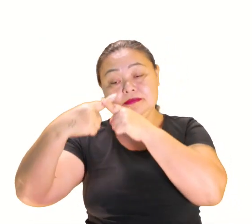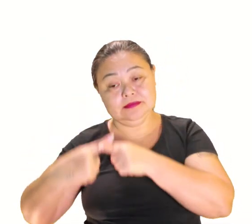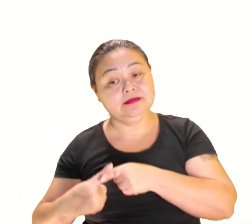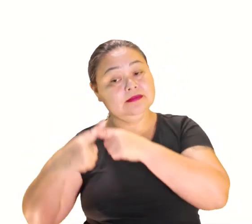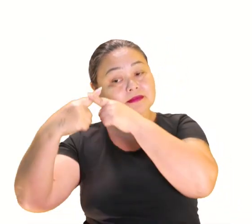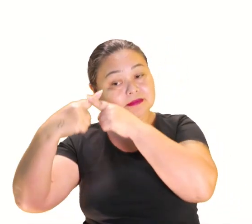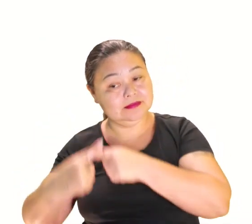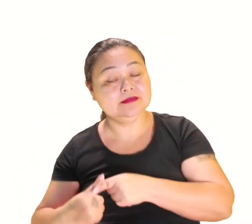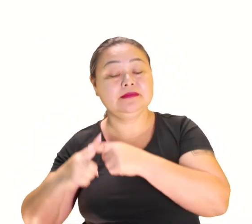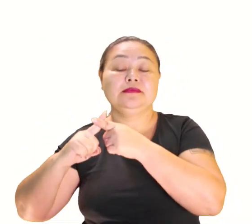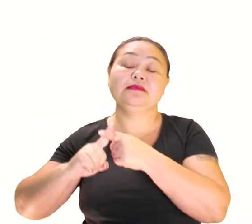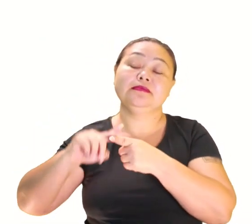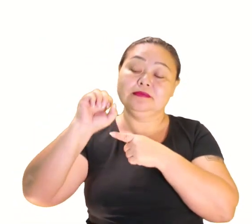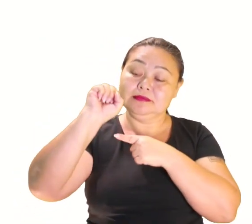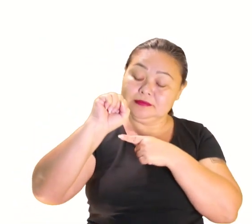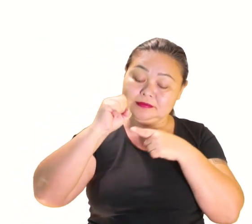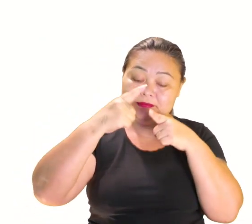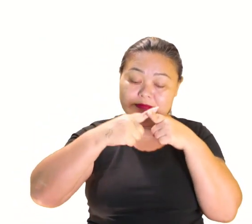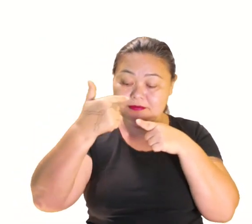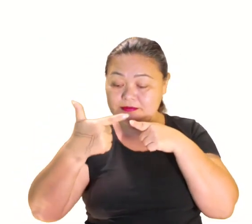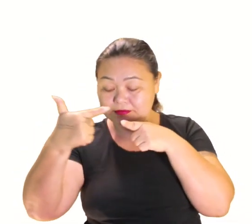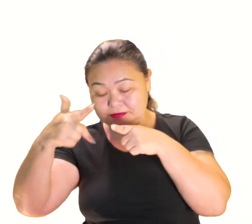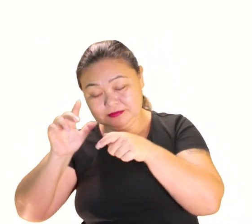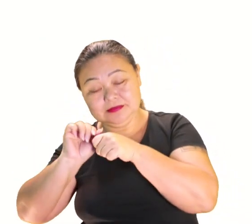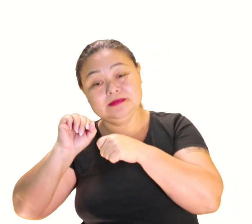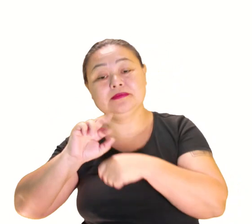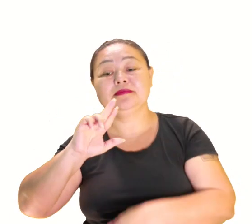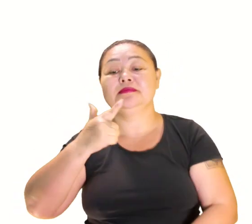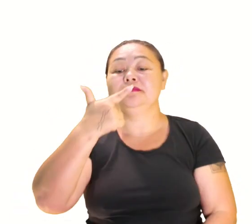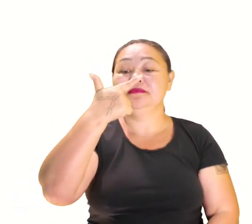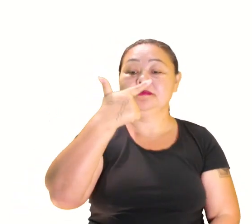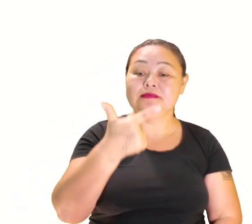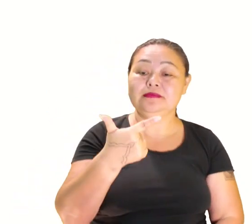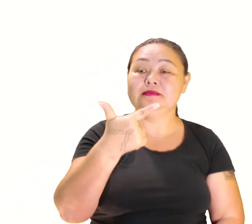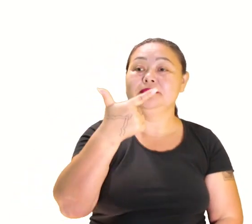2 vezes 2 vezes 2. 8 vezes, que dá quanto mesmo?